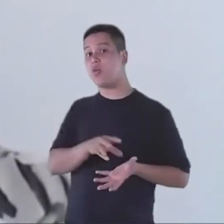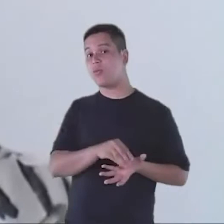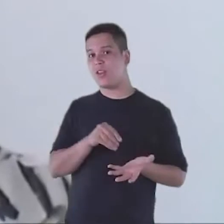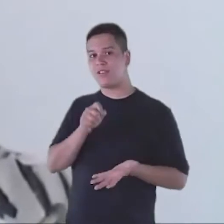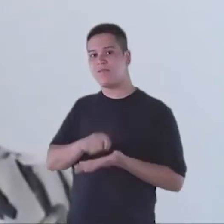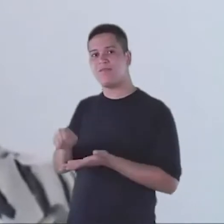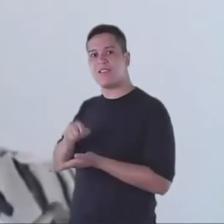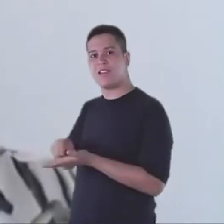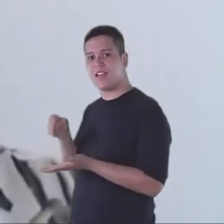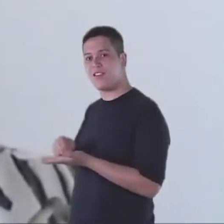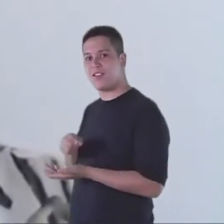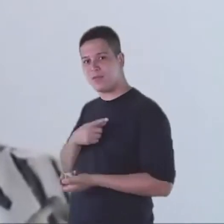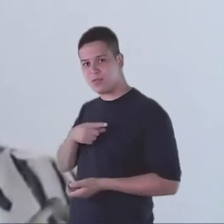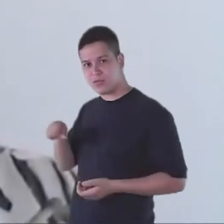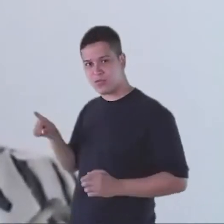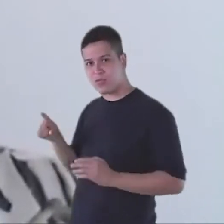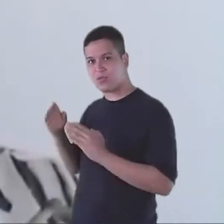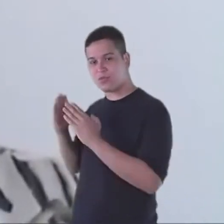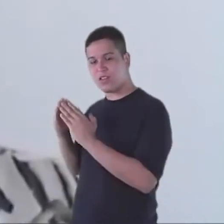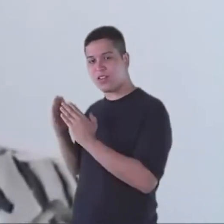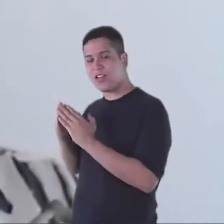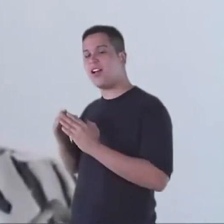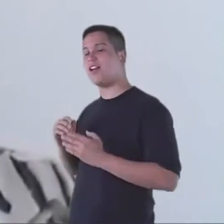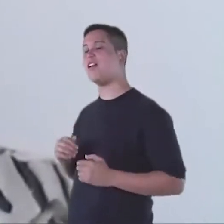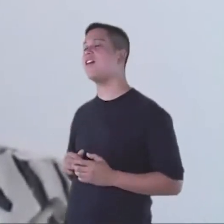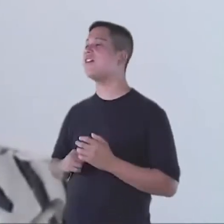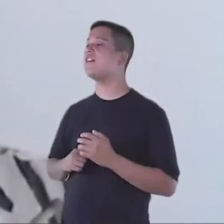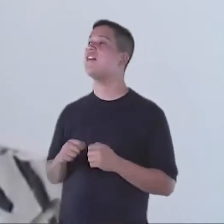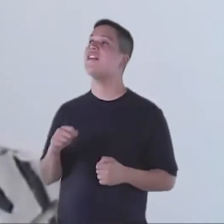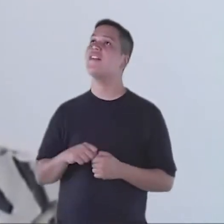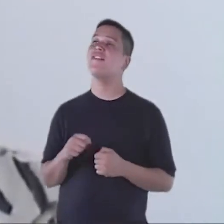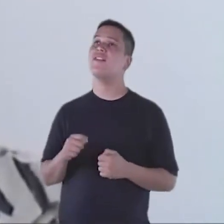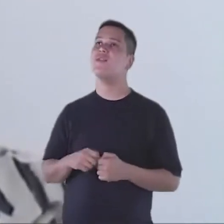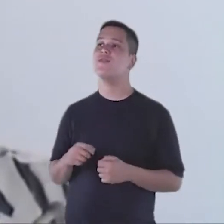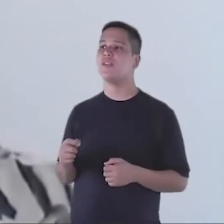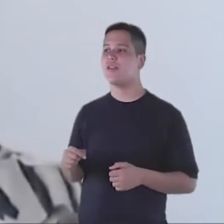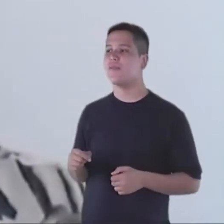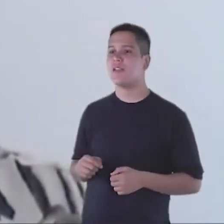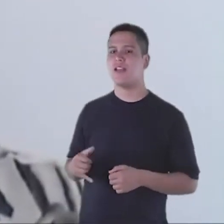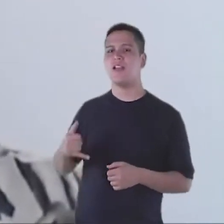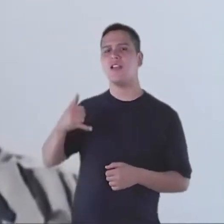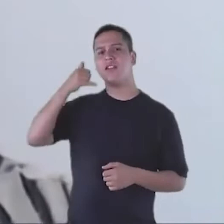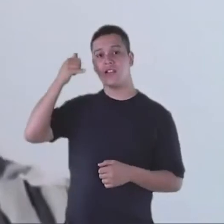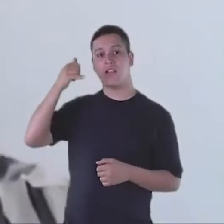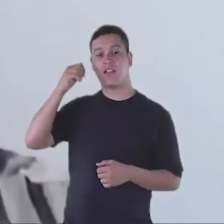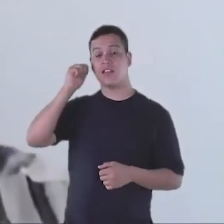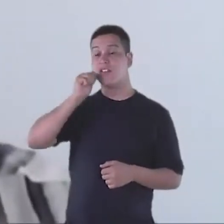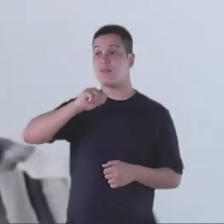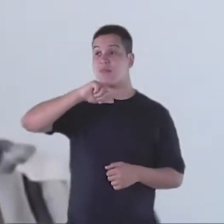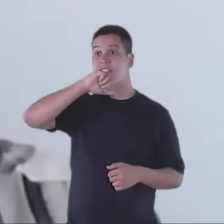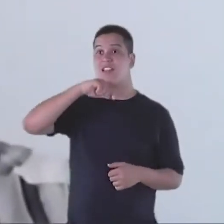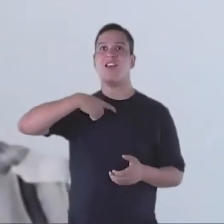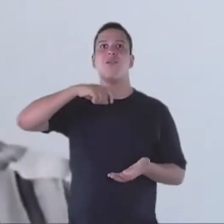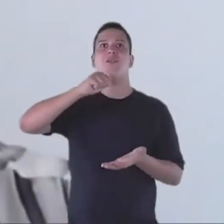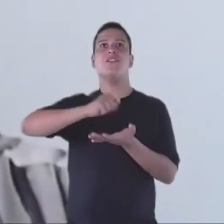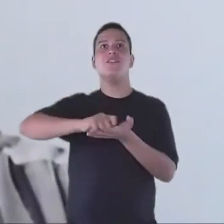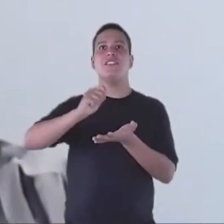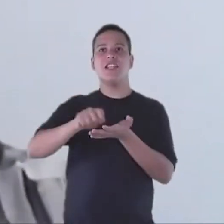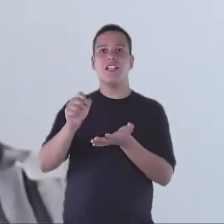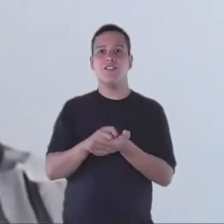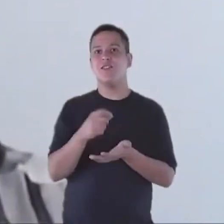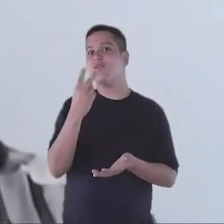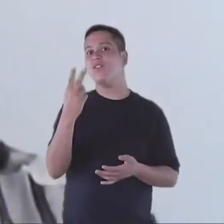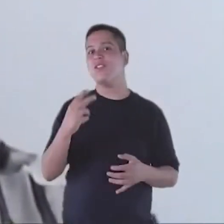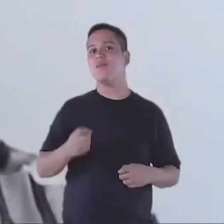não morava com ela, e liguei, telefonei: mãe, eu fiz dois poemas, eu gostaria de te